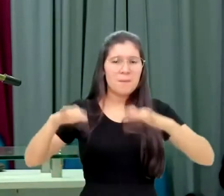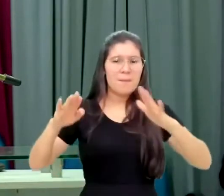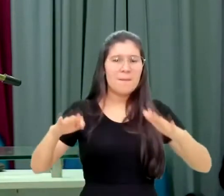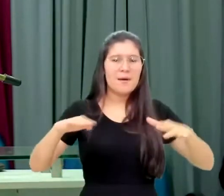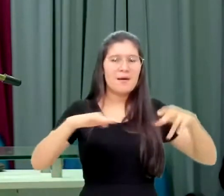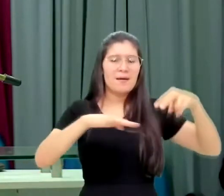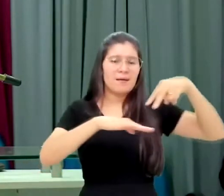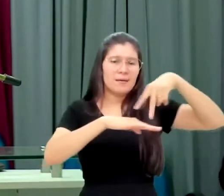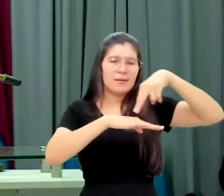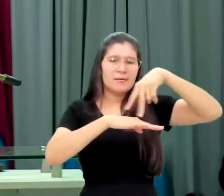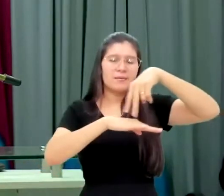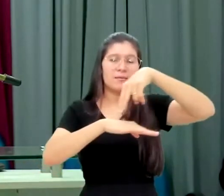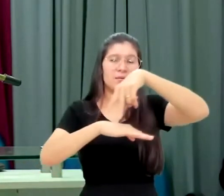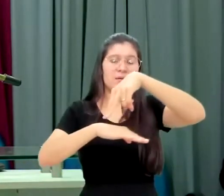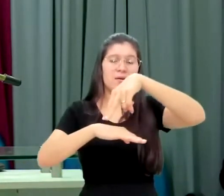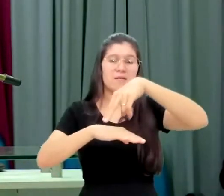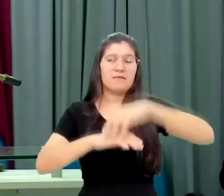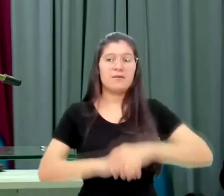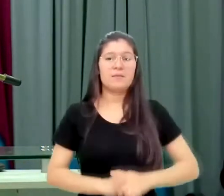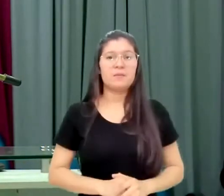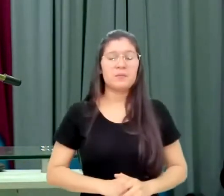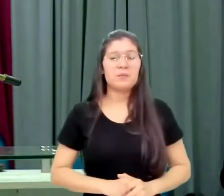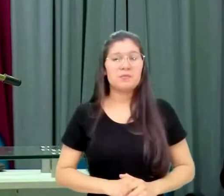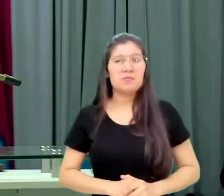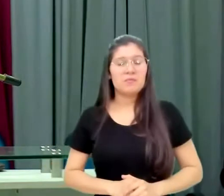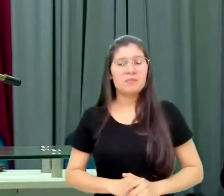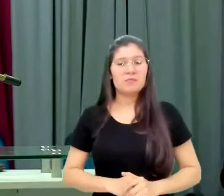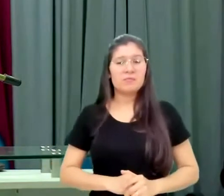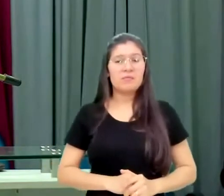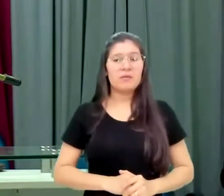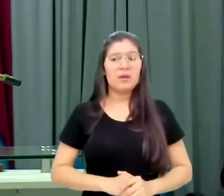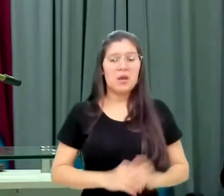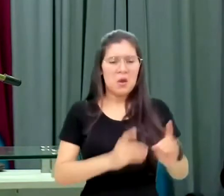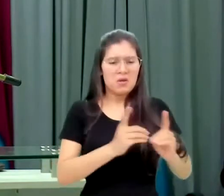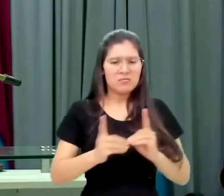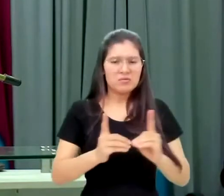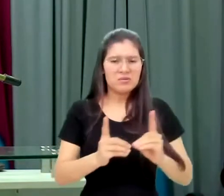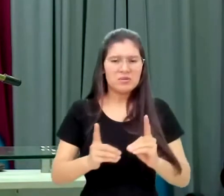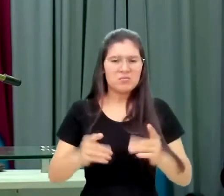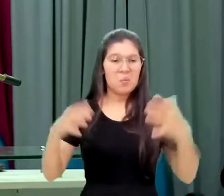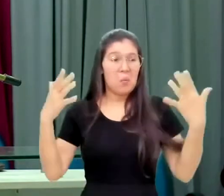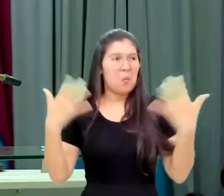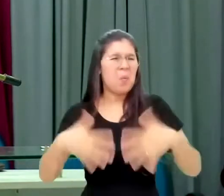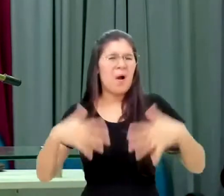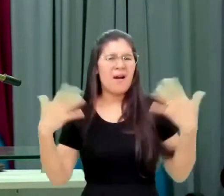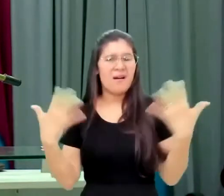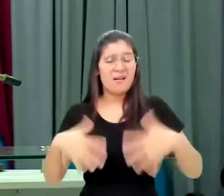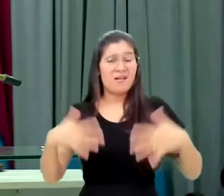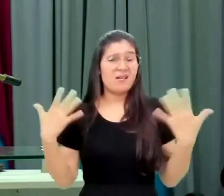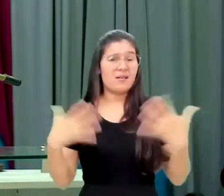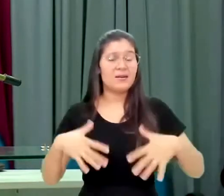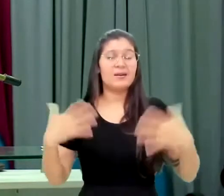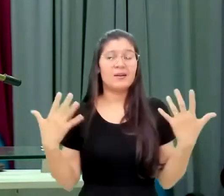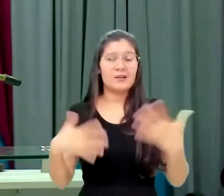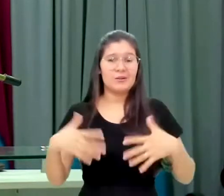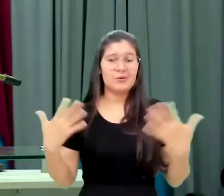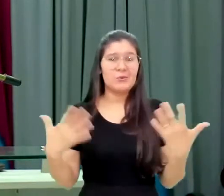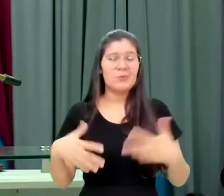um fenômeno desconhecido deles, um homem andando sobre o mar, sobre as águas, isso ia contra